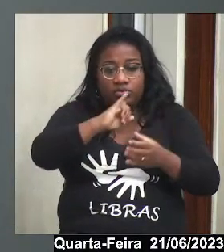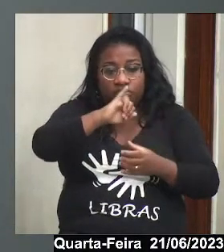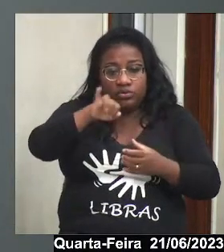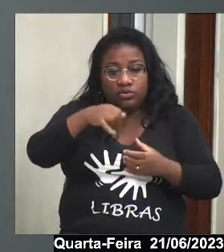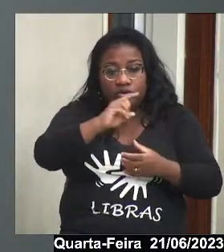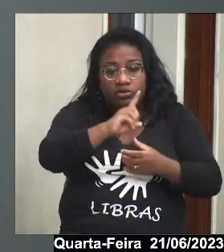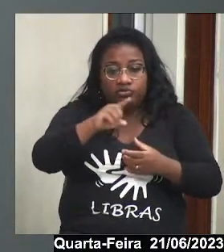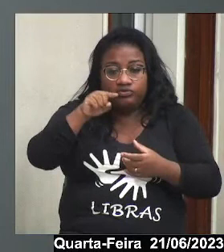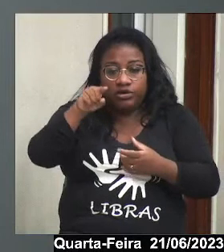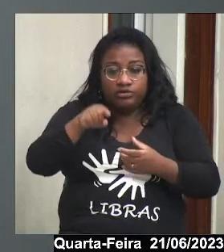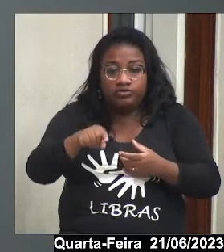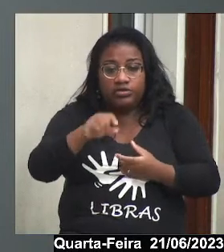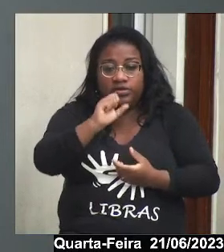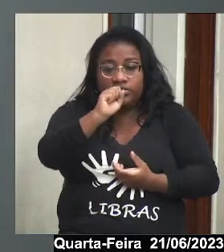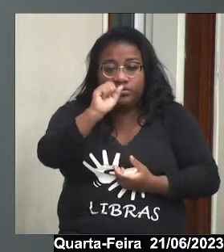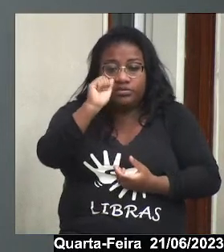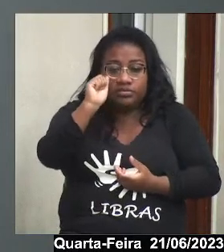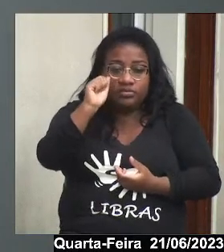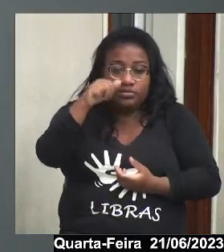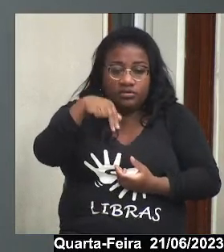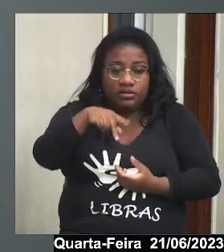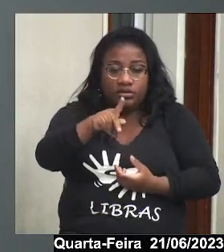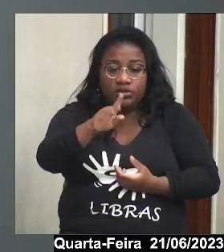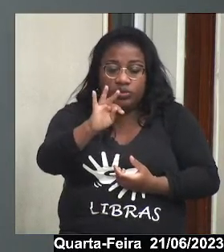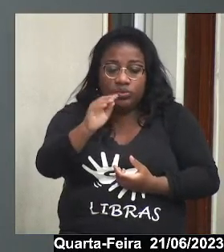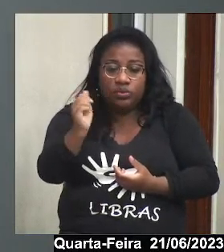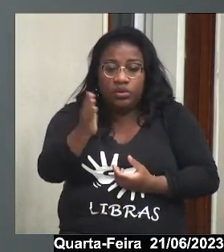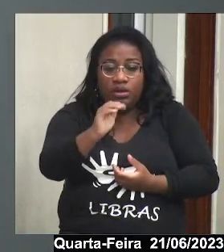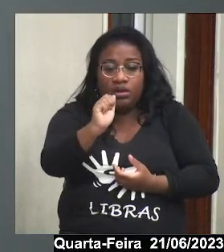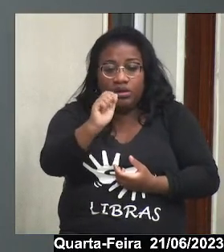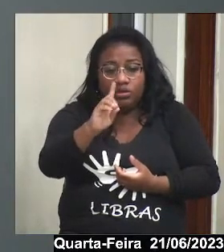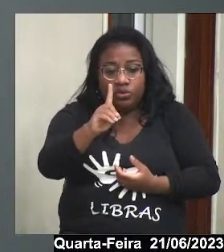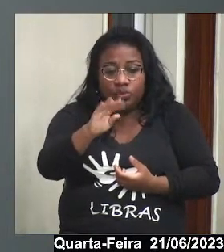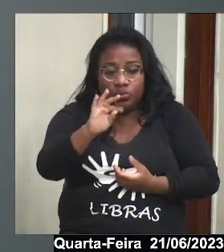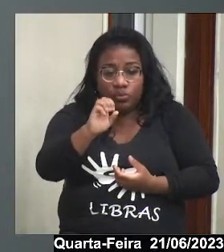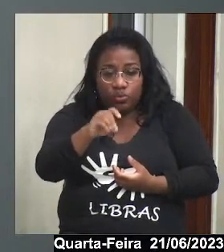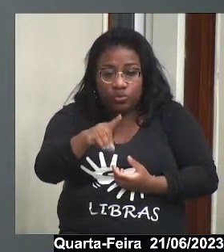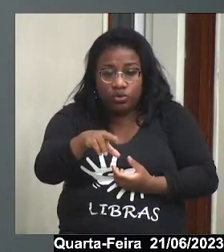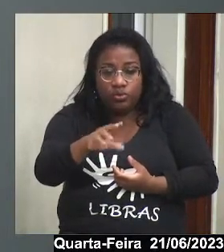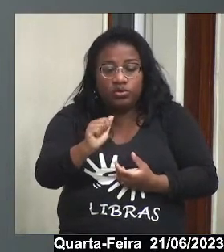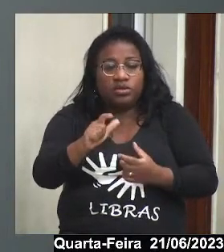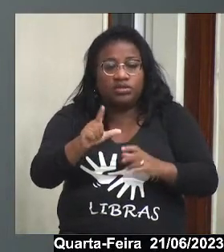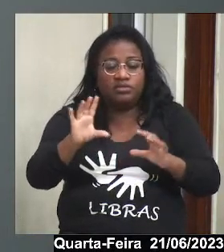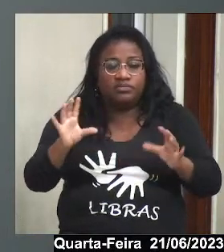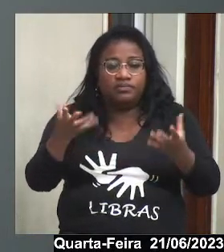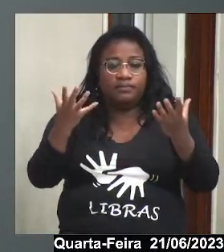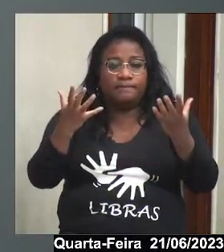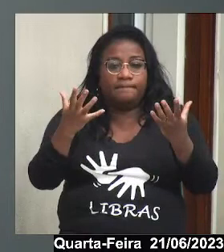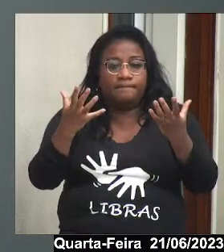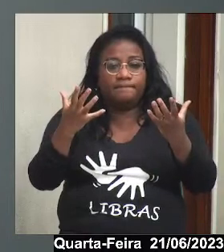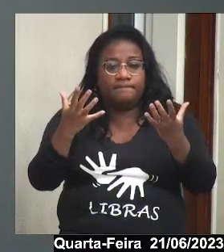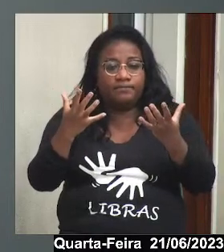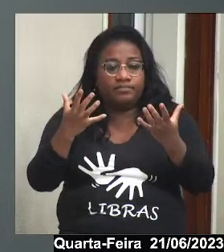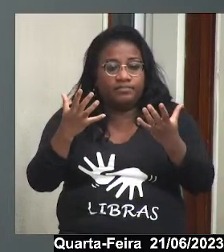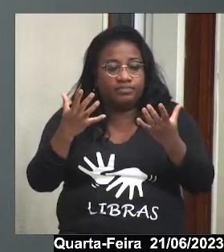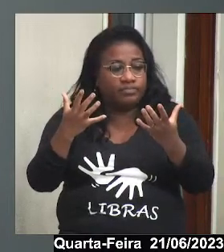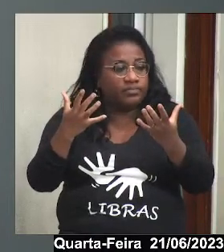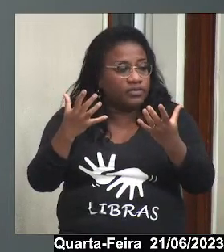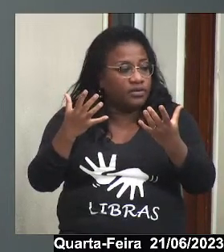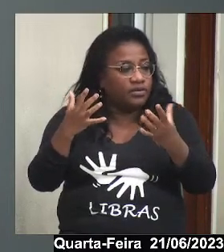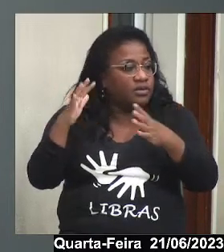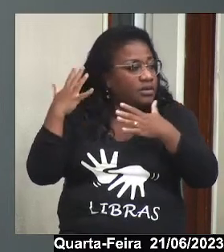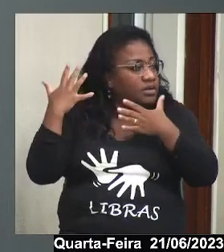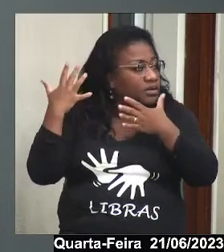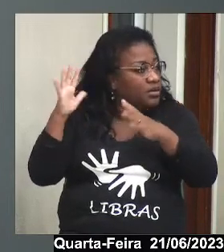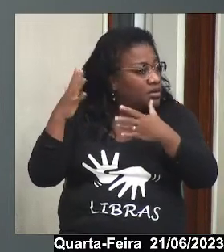Antônio, que tem feito lá a sua festinha, tem contribuído, né? E com muita organização, respeitando os horários. Então, eu quero